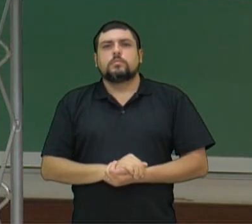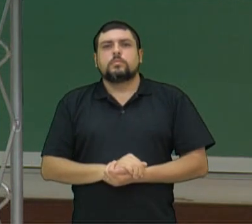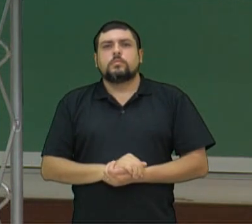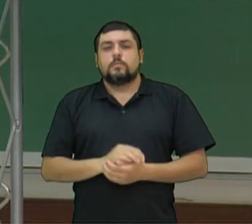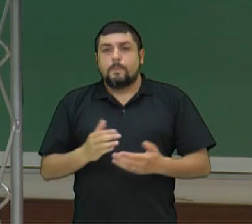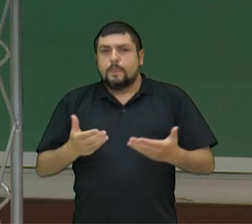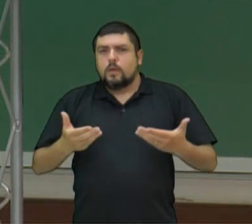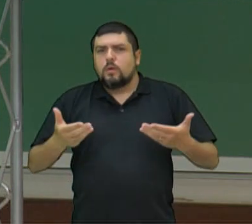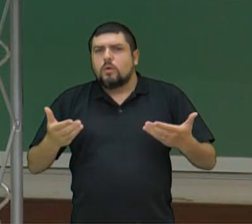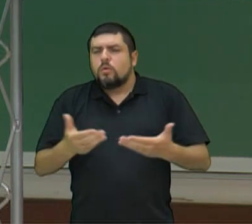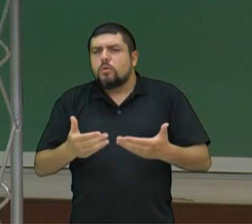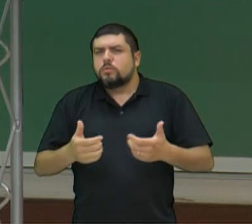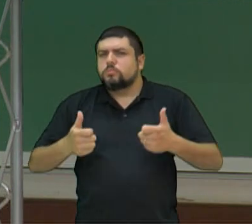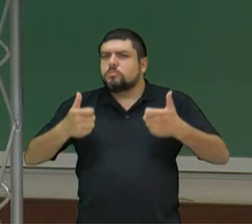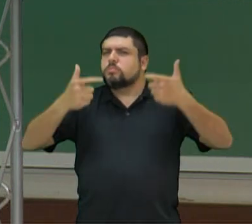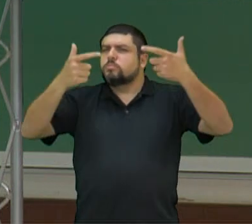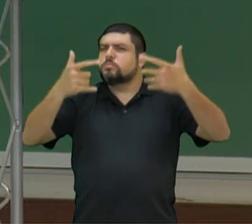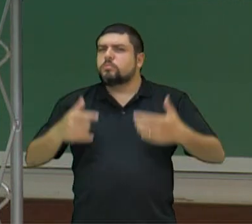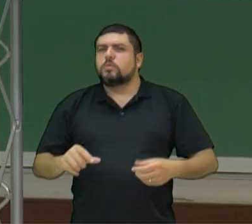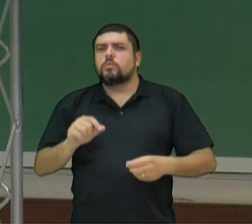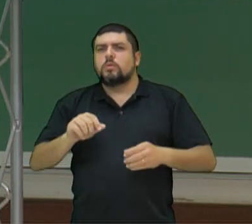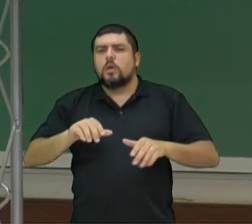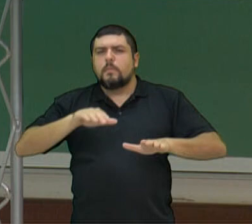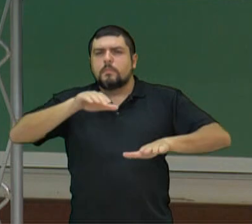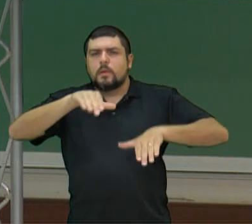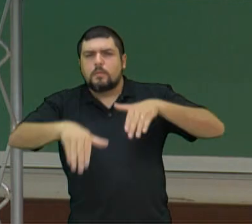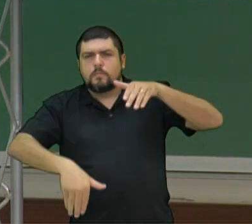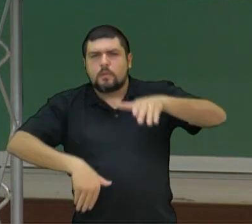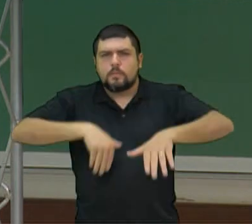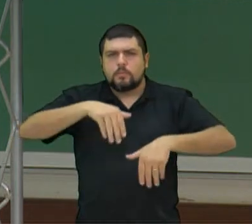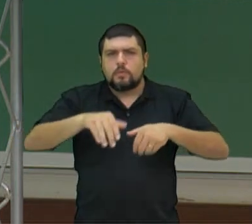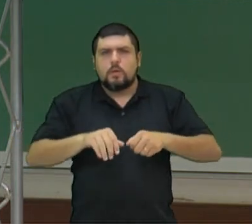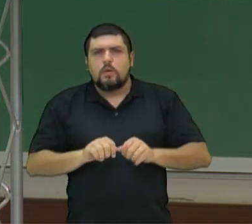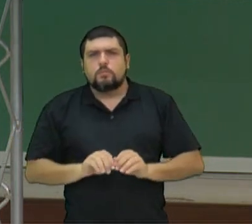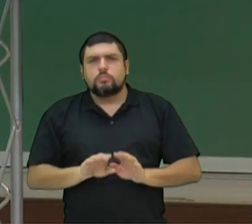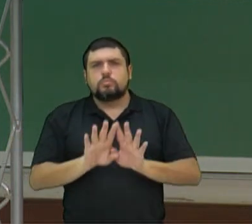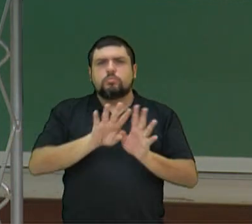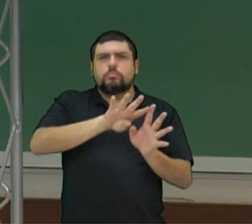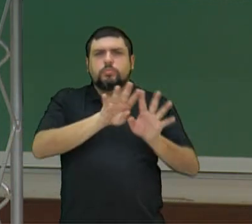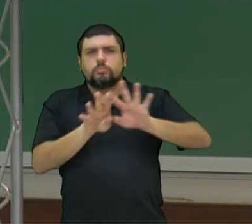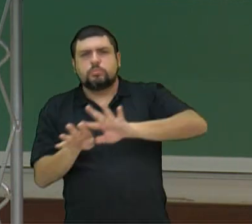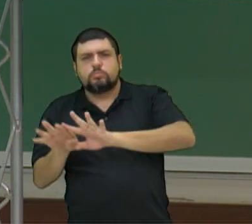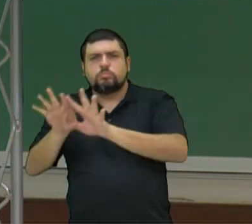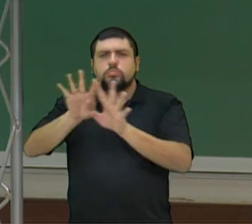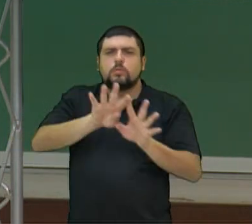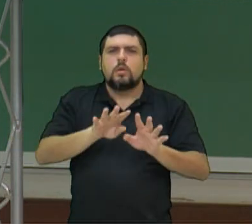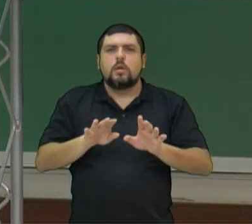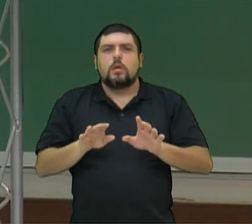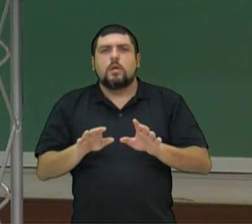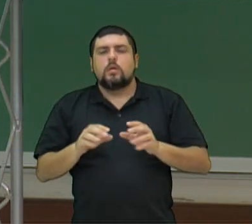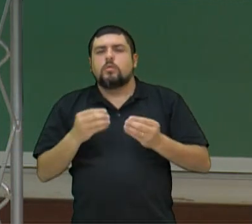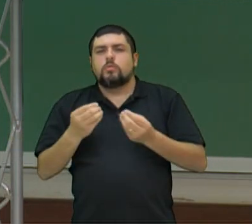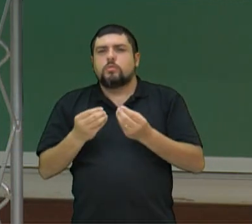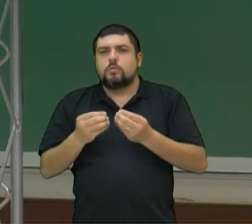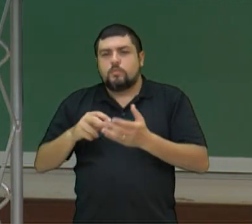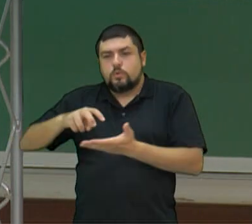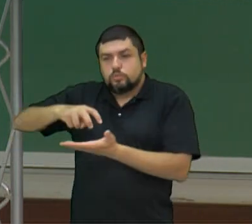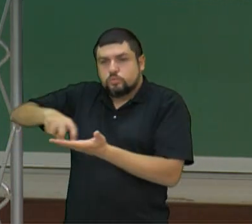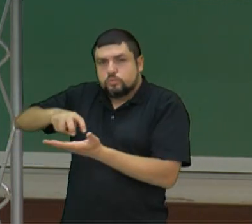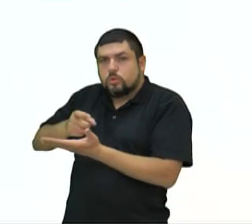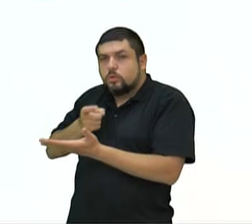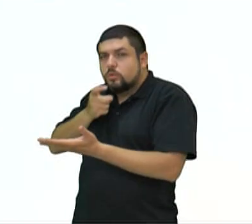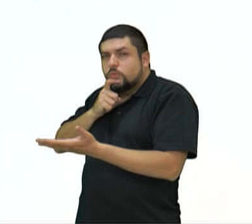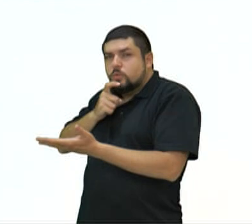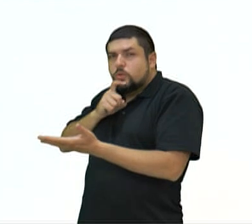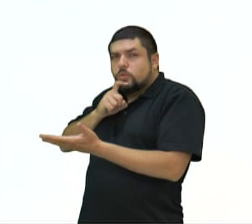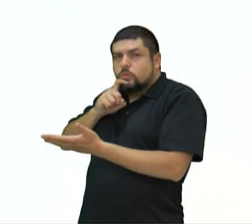vamos tratar do nado sincronizado. Então nós vamos sair do gelo e vamos mergulhar na piscina. Então a gente vai